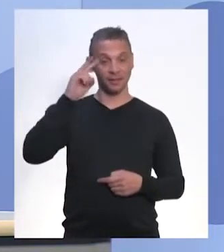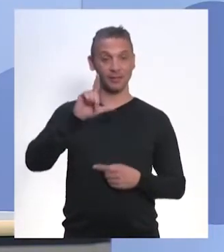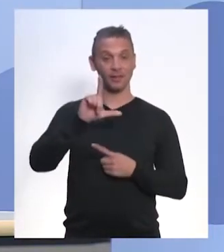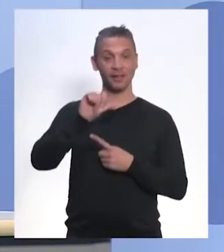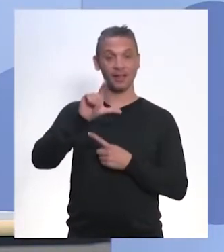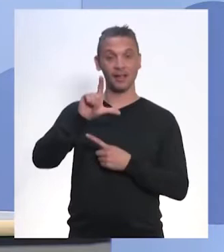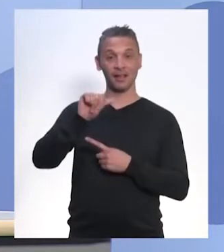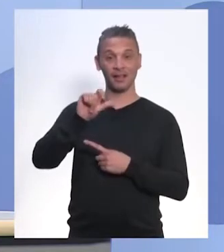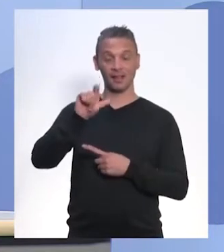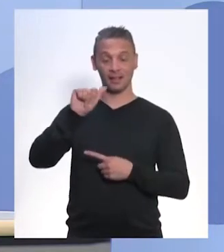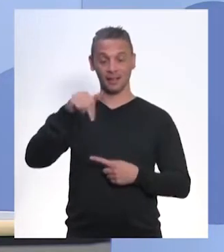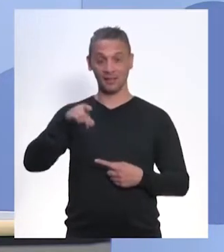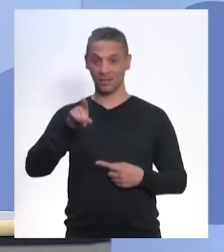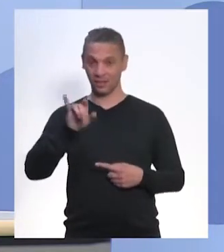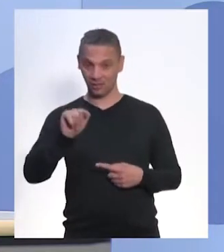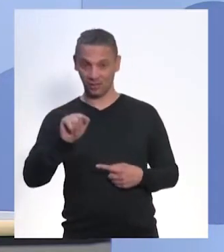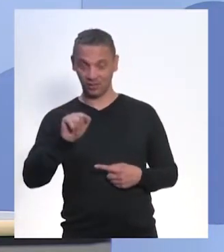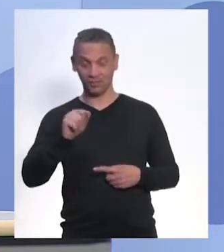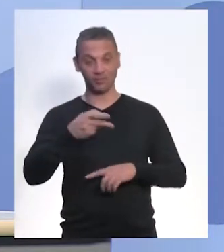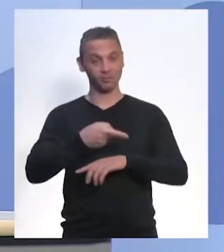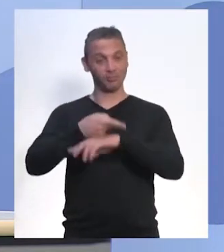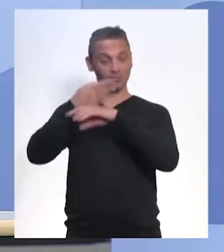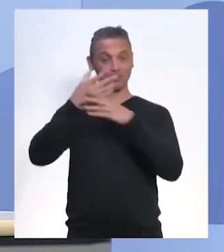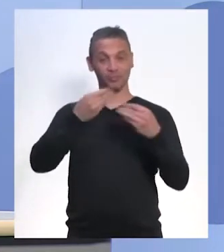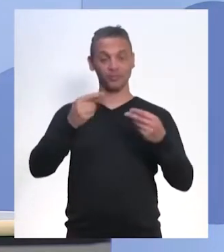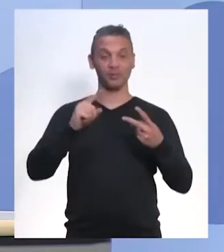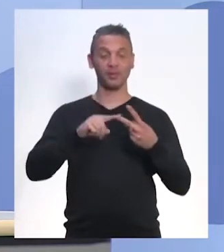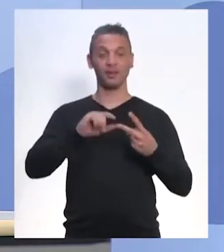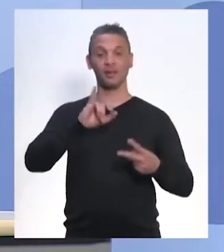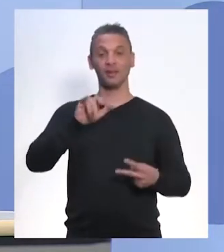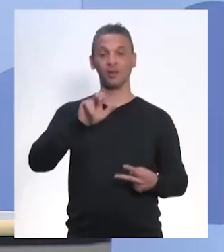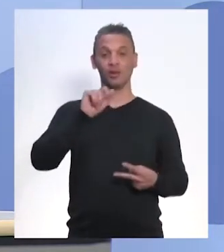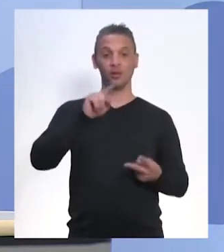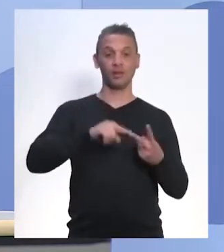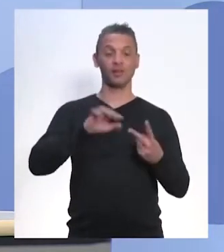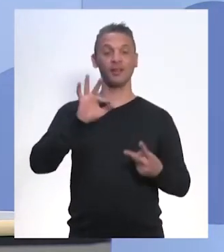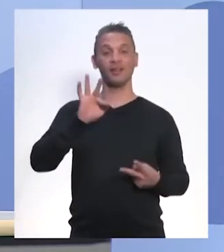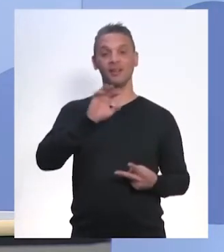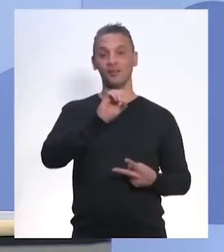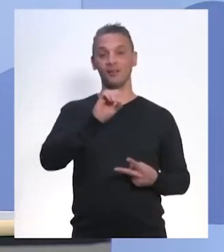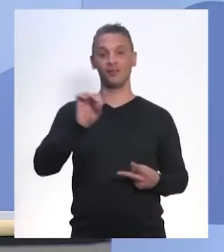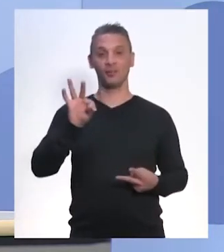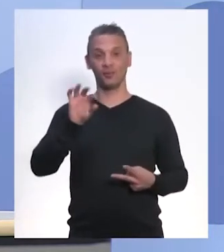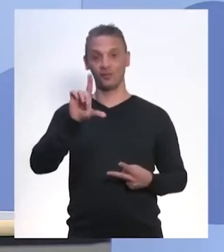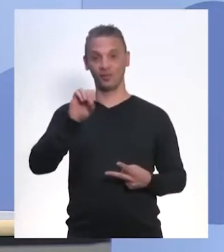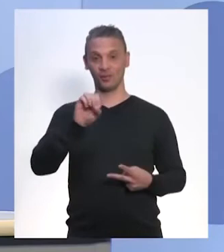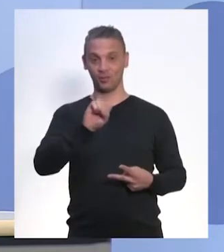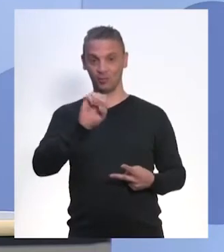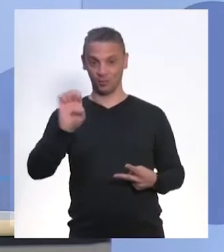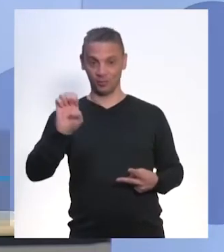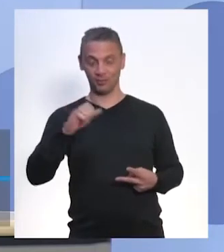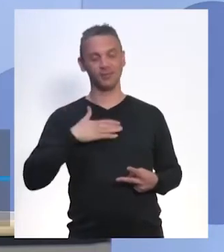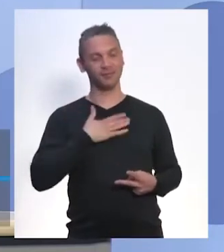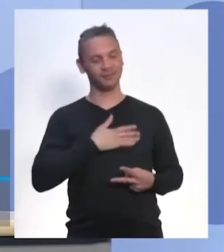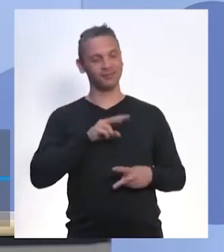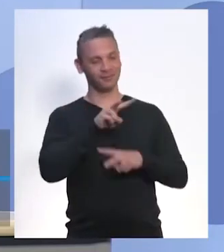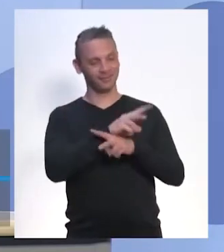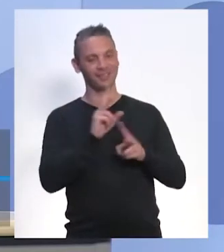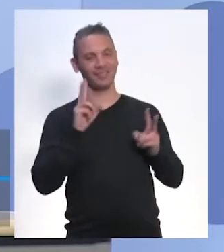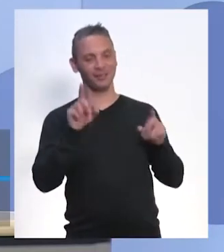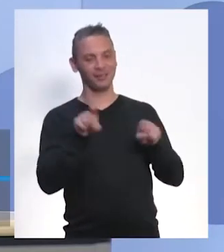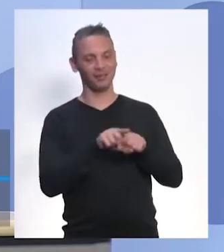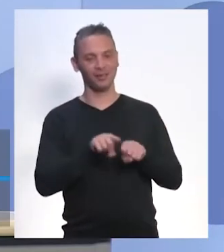Land, ganhador de um monte de Oscar, muito bom. O Juan, Footloose, é do meu tempo. O Juan assisti tanto esse